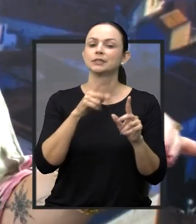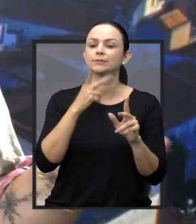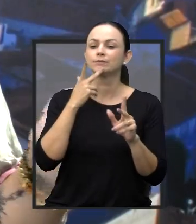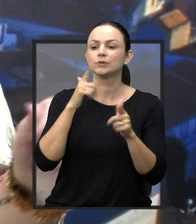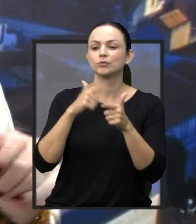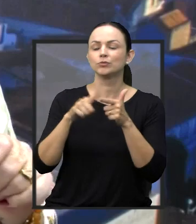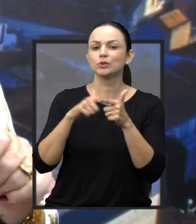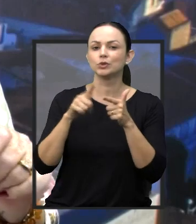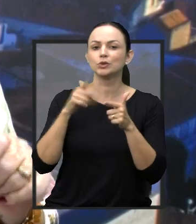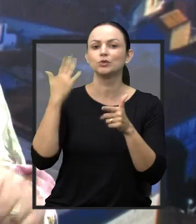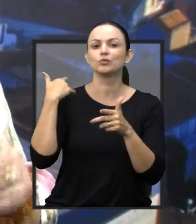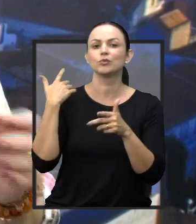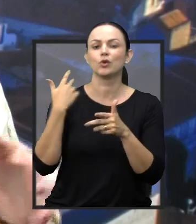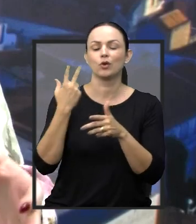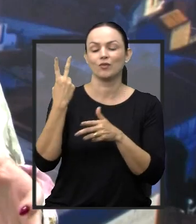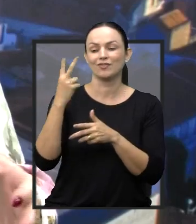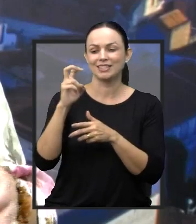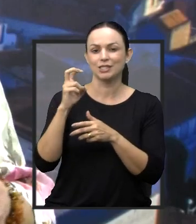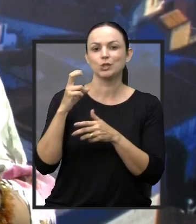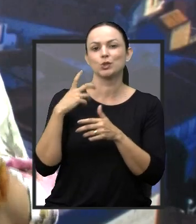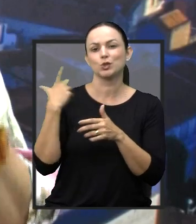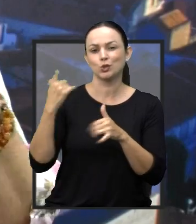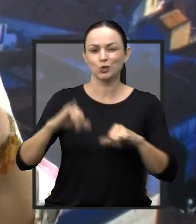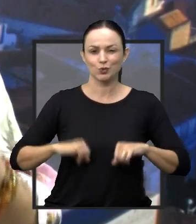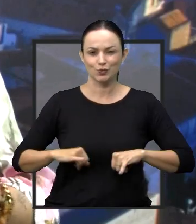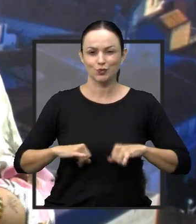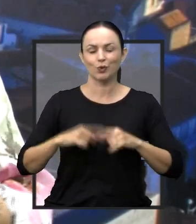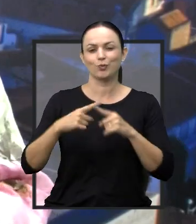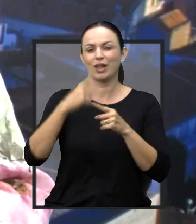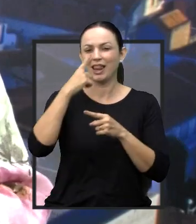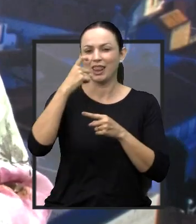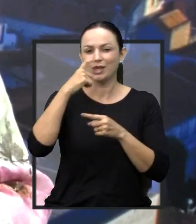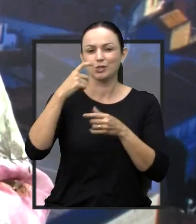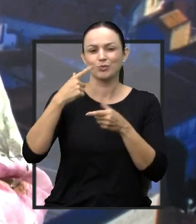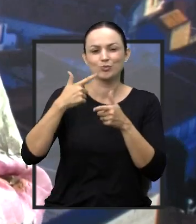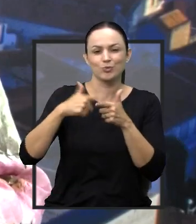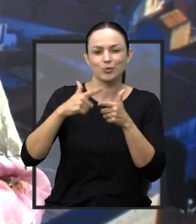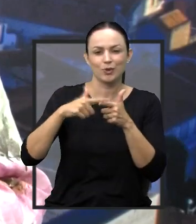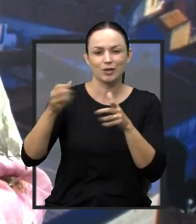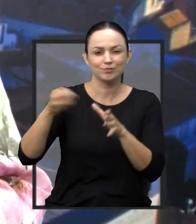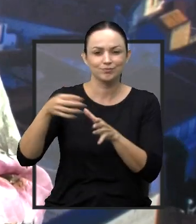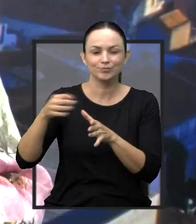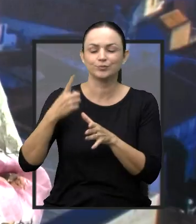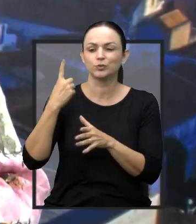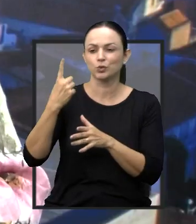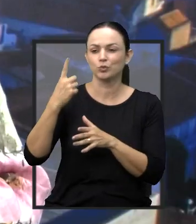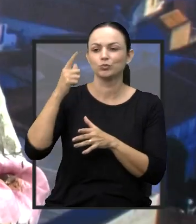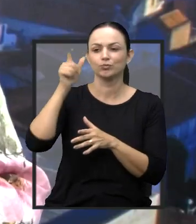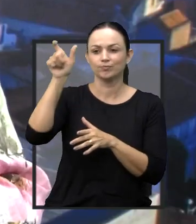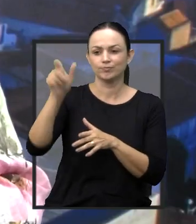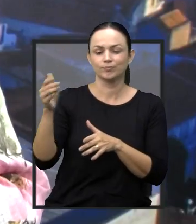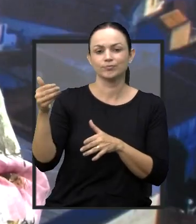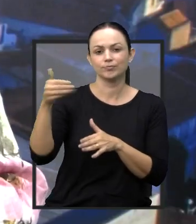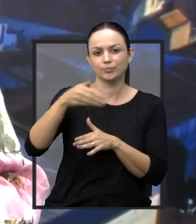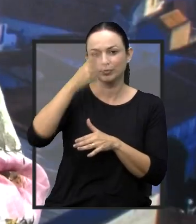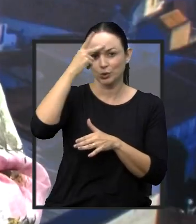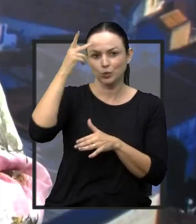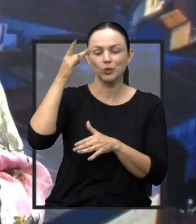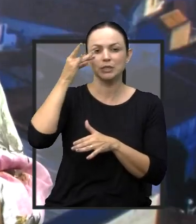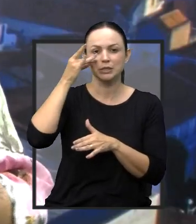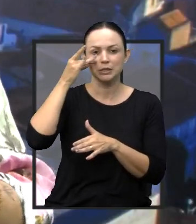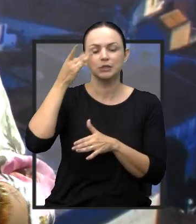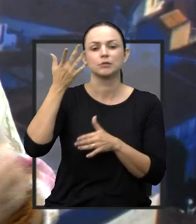vivemos, especialmente em 2025 com a coleta do lixo. Nós já ouvimos uma testemunha, que foi o